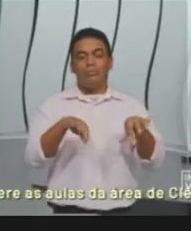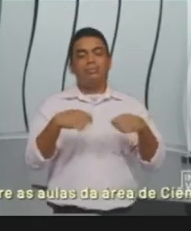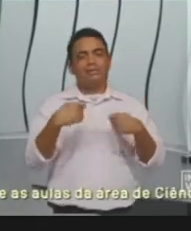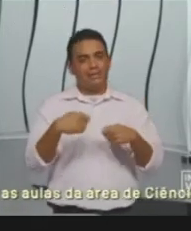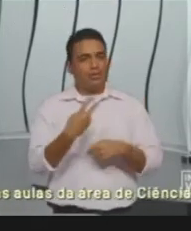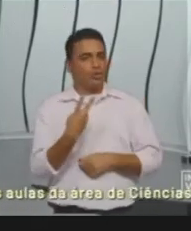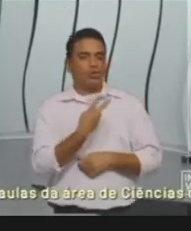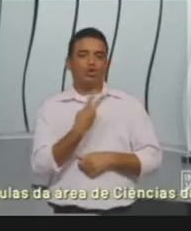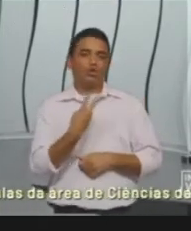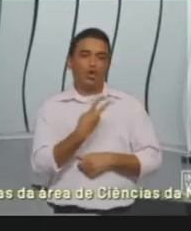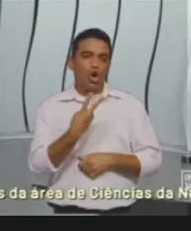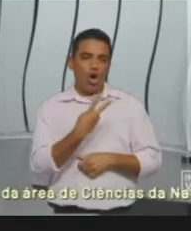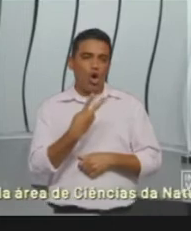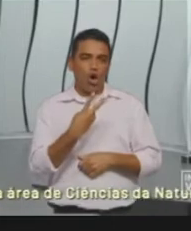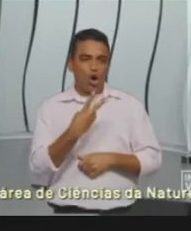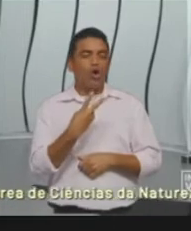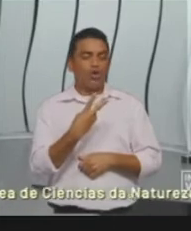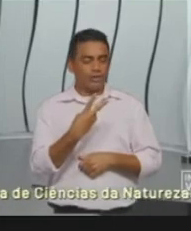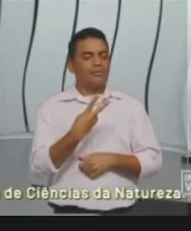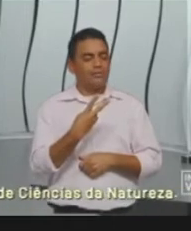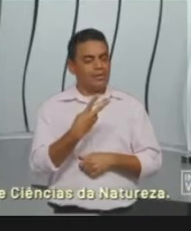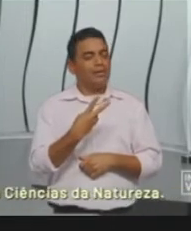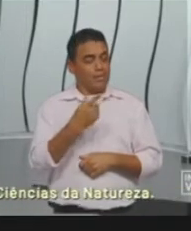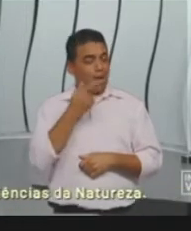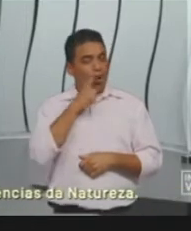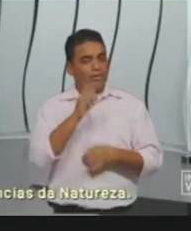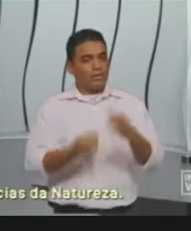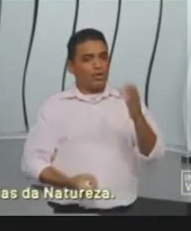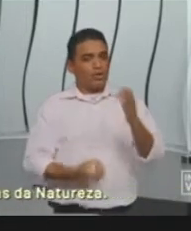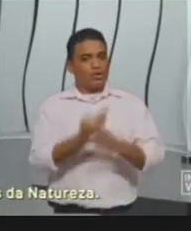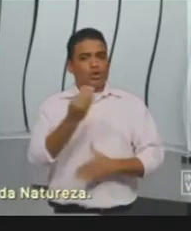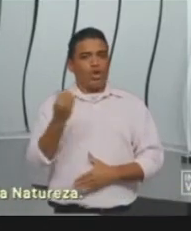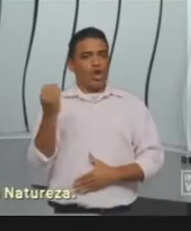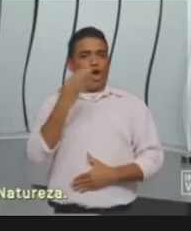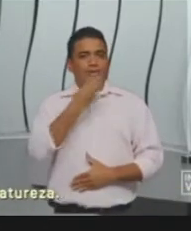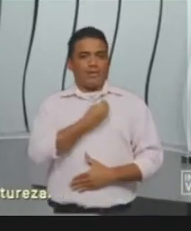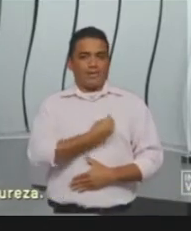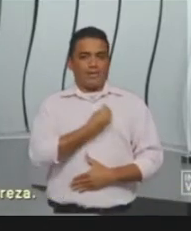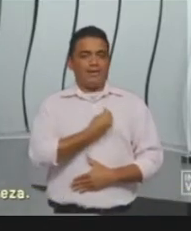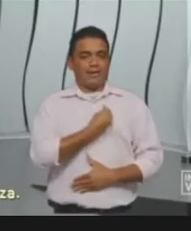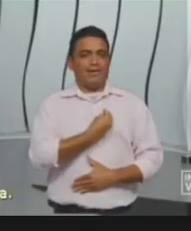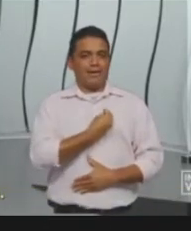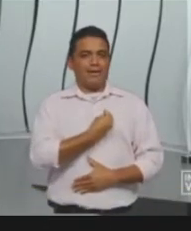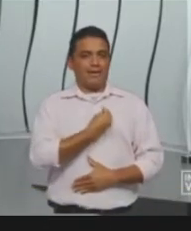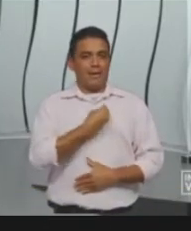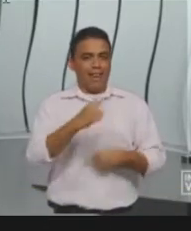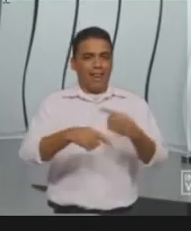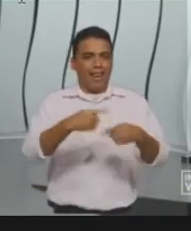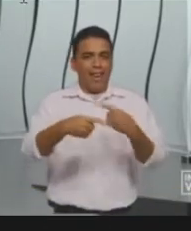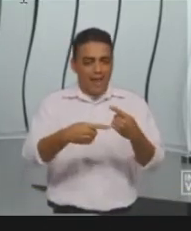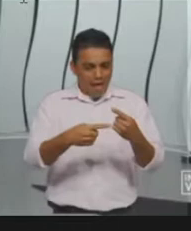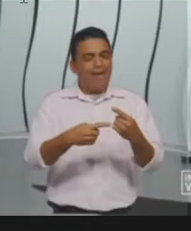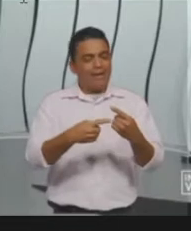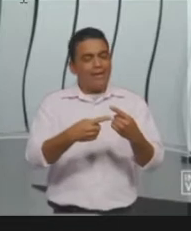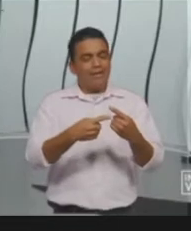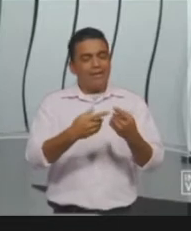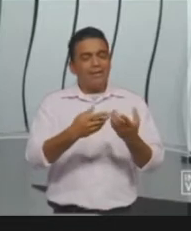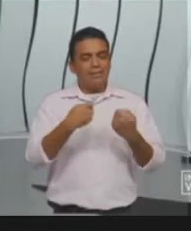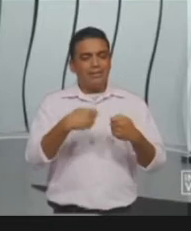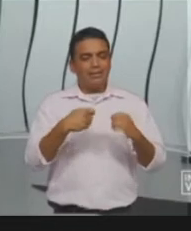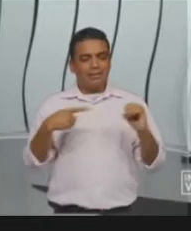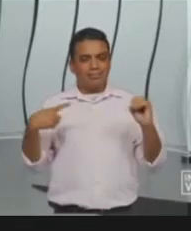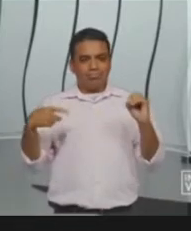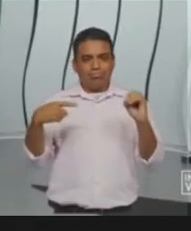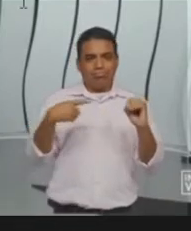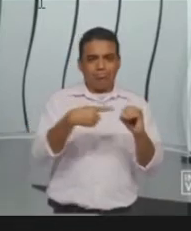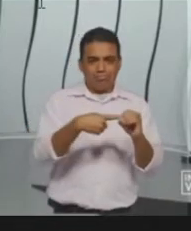daqueles organismos, daquela espécie, para que haja uma reprodução sexuada e a junção dos gametas.